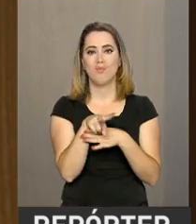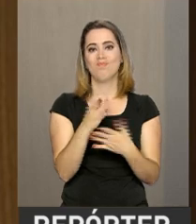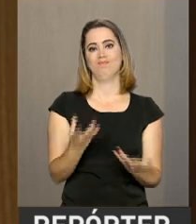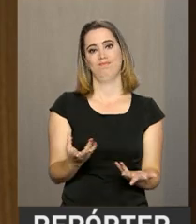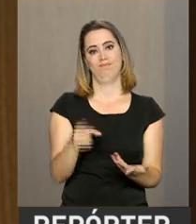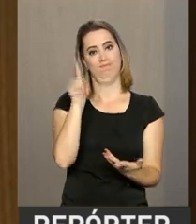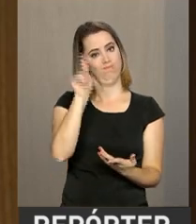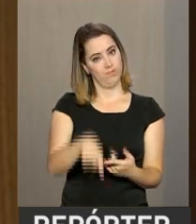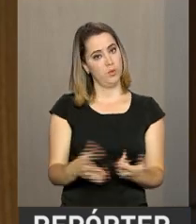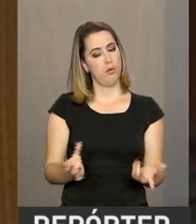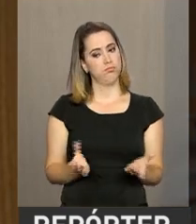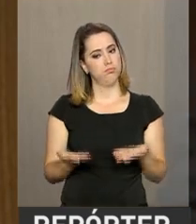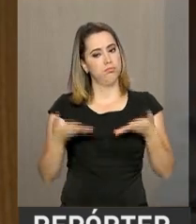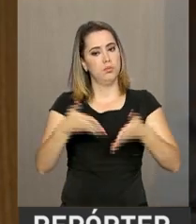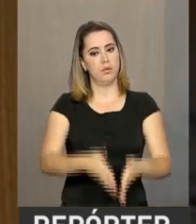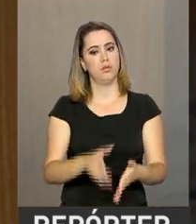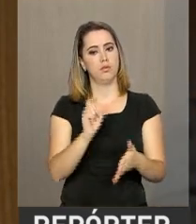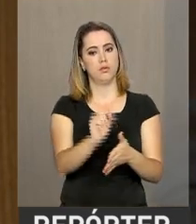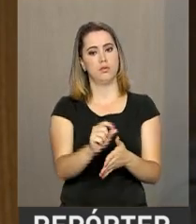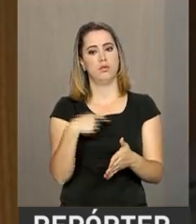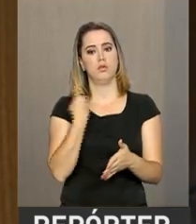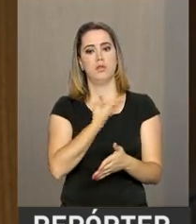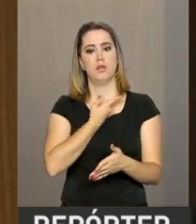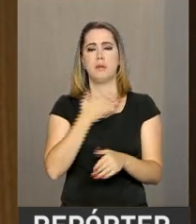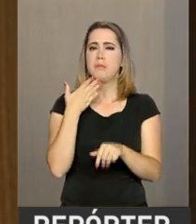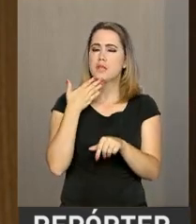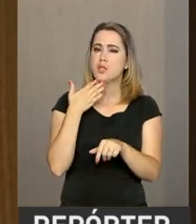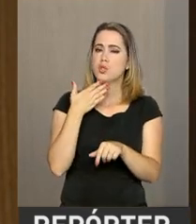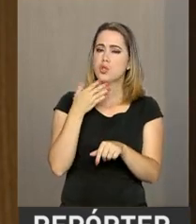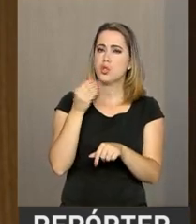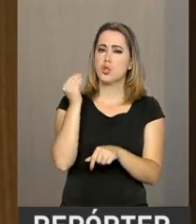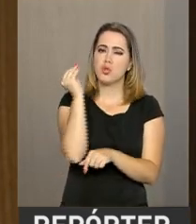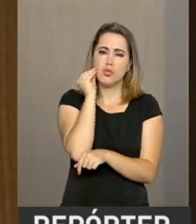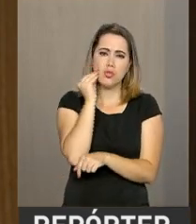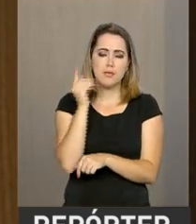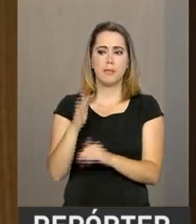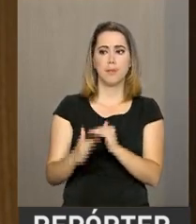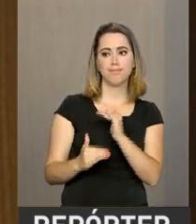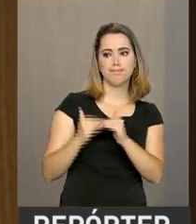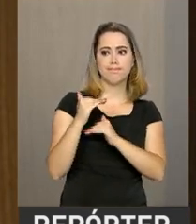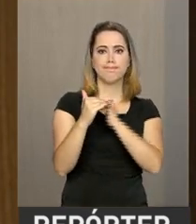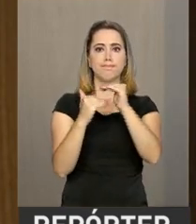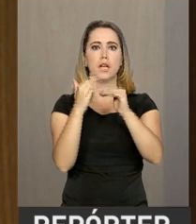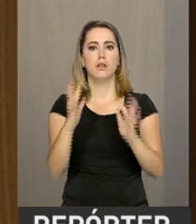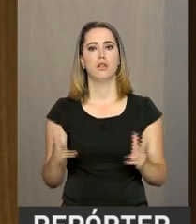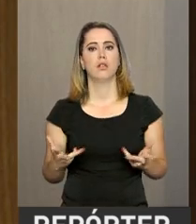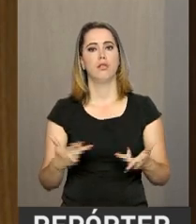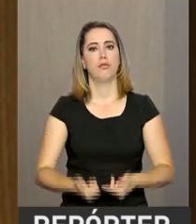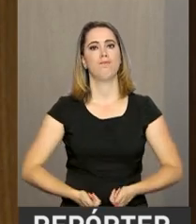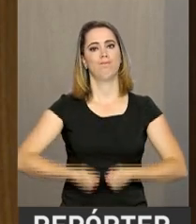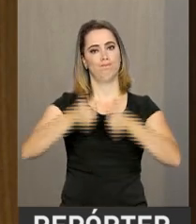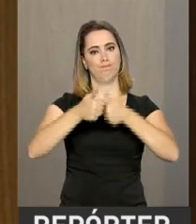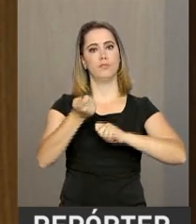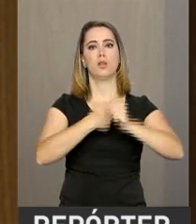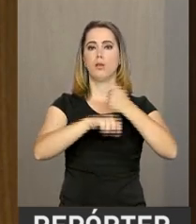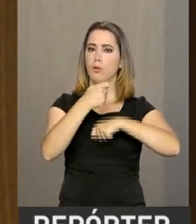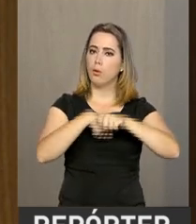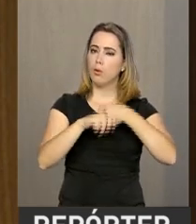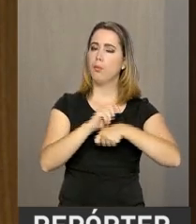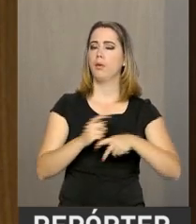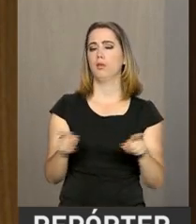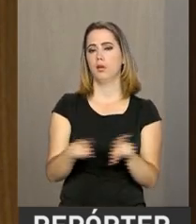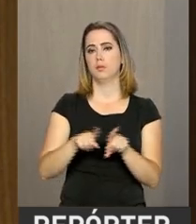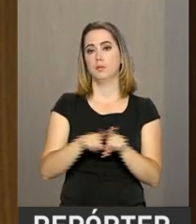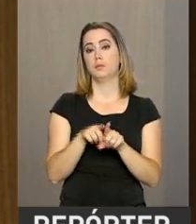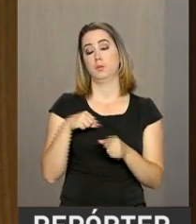ele se insere nisso para quê pra gente tentar aumentar a eficiência e a produtividade da economia por quê